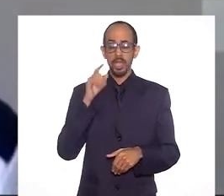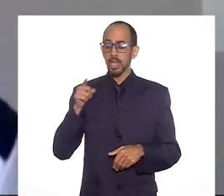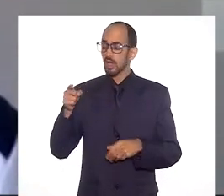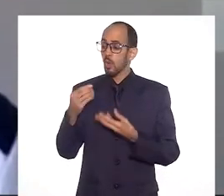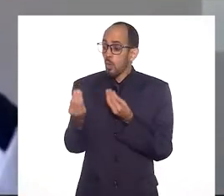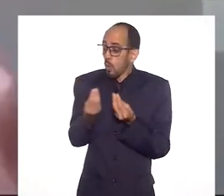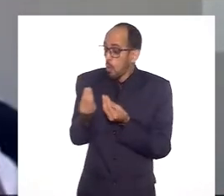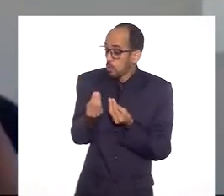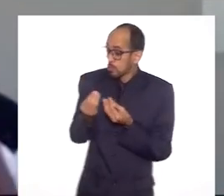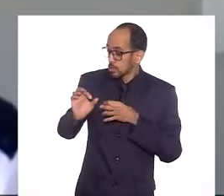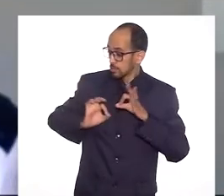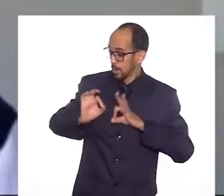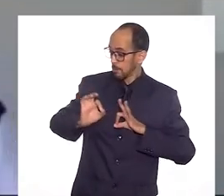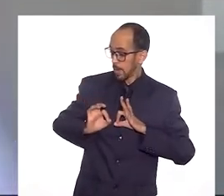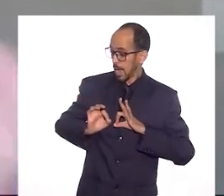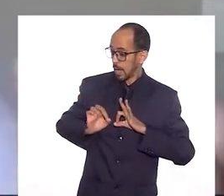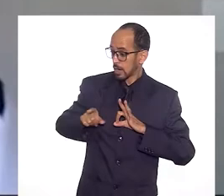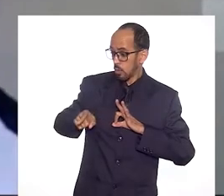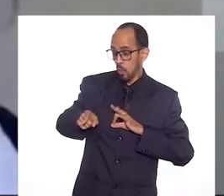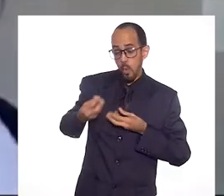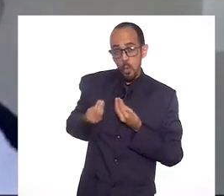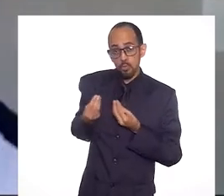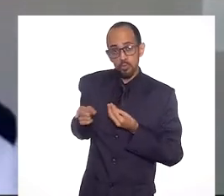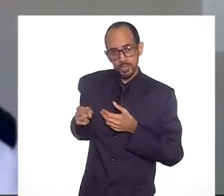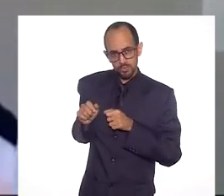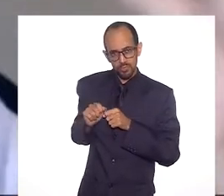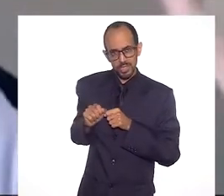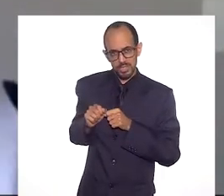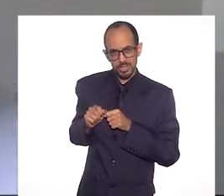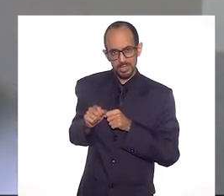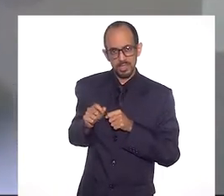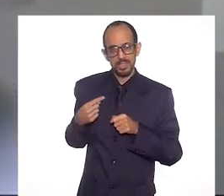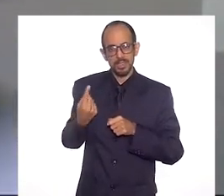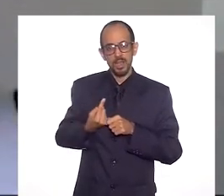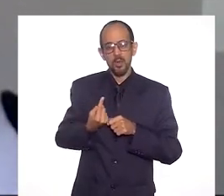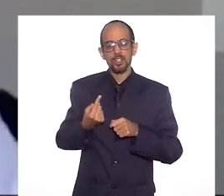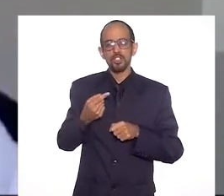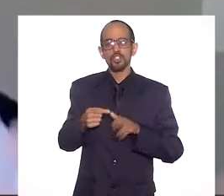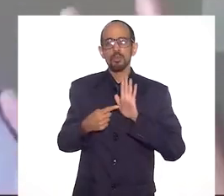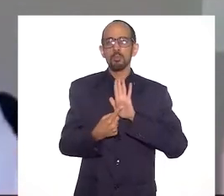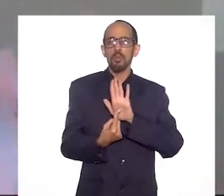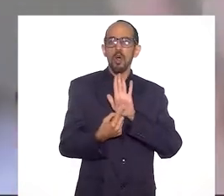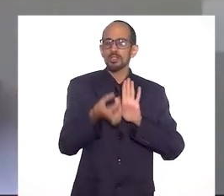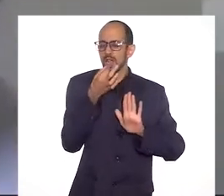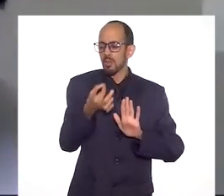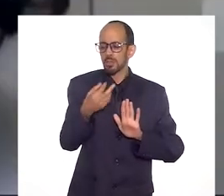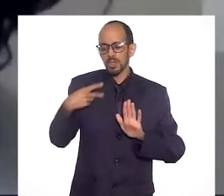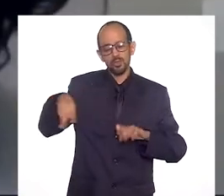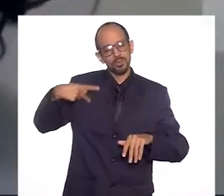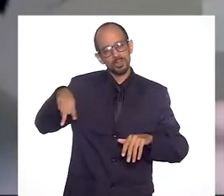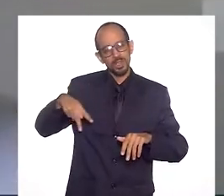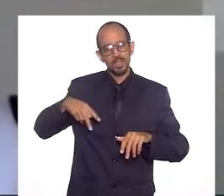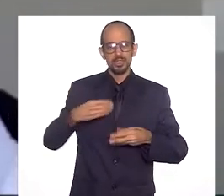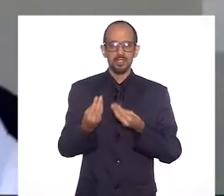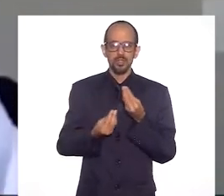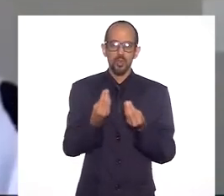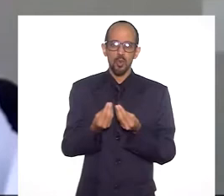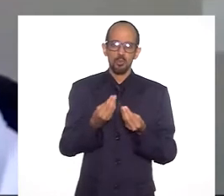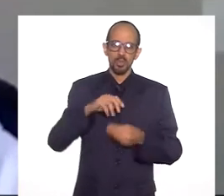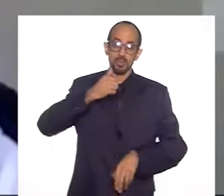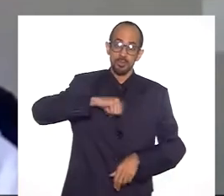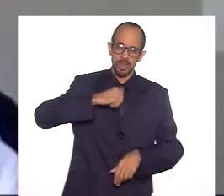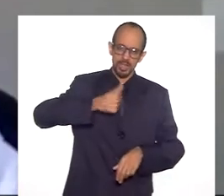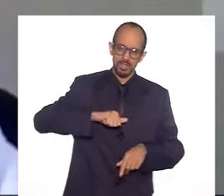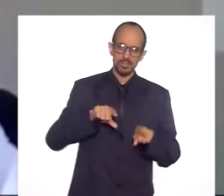se prepara? Então, a gente trouxe a visão dos empreendedores no que eles buscam quando eles estão analisando um negócio, e a